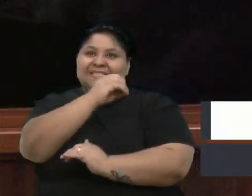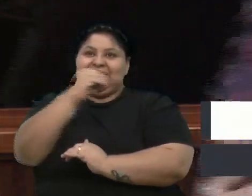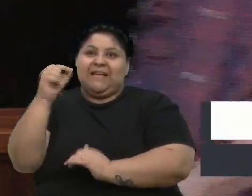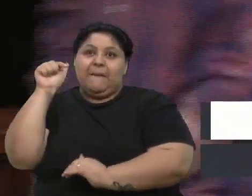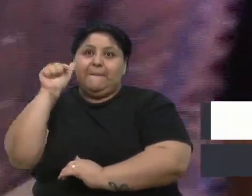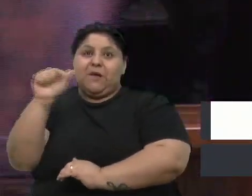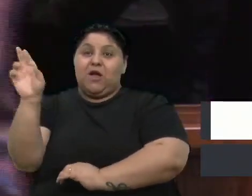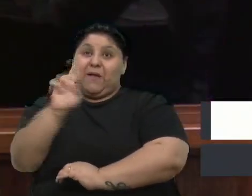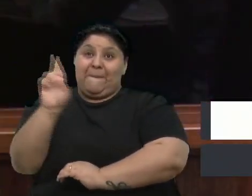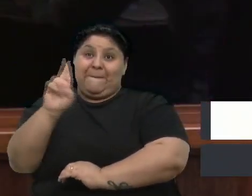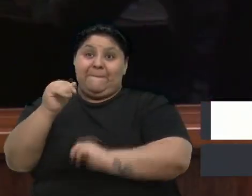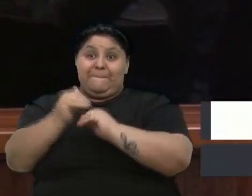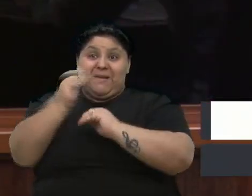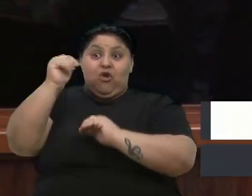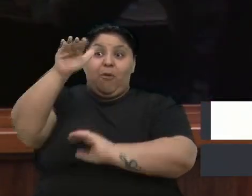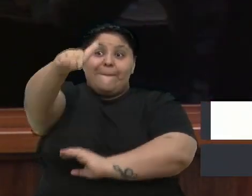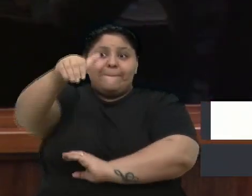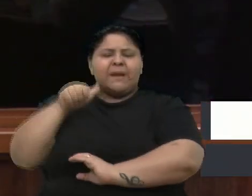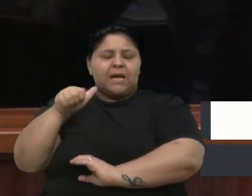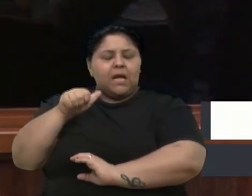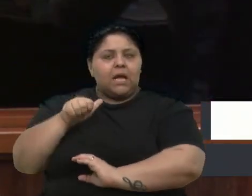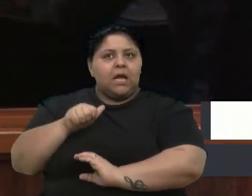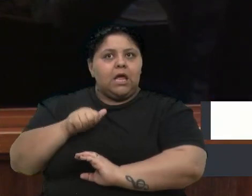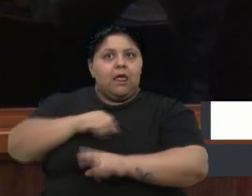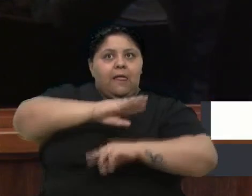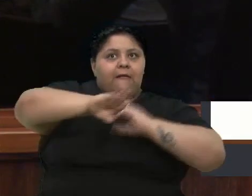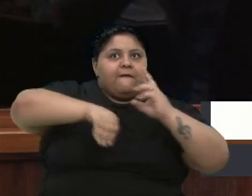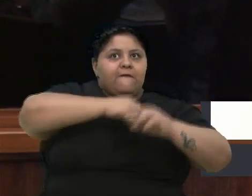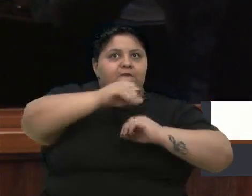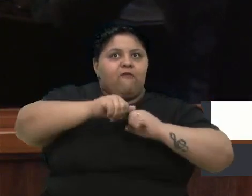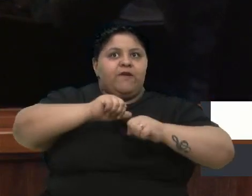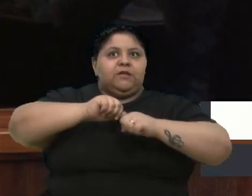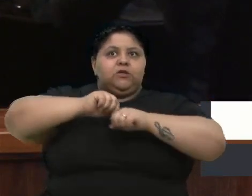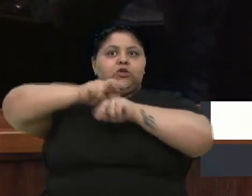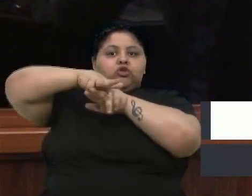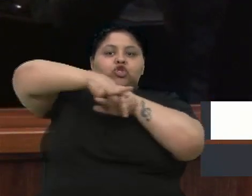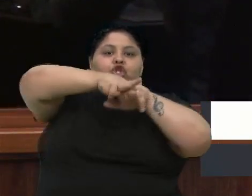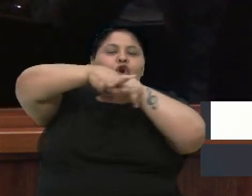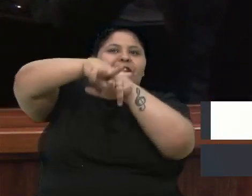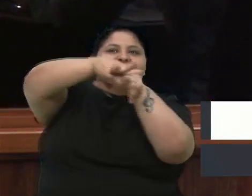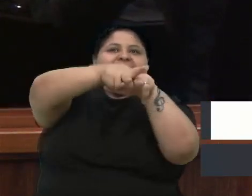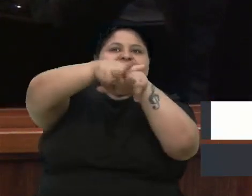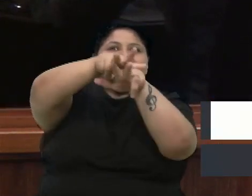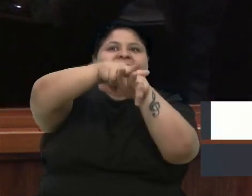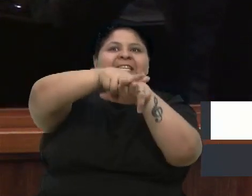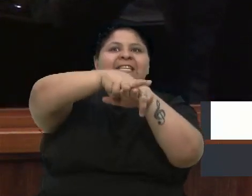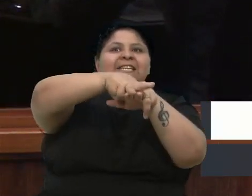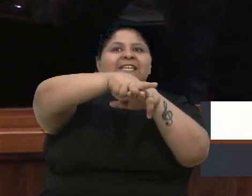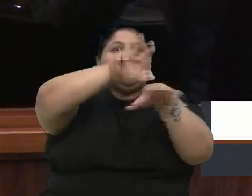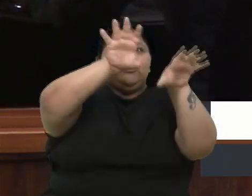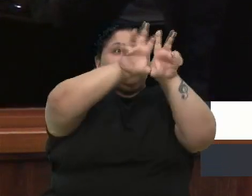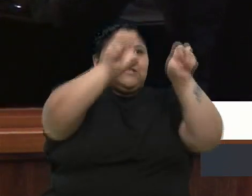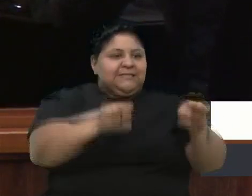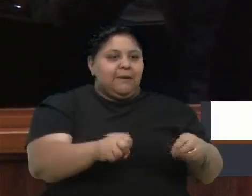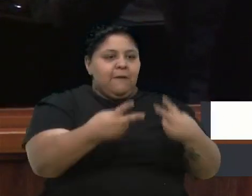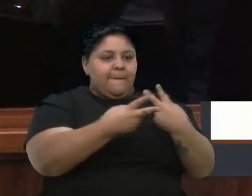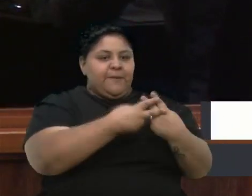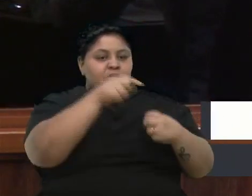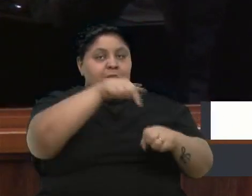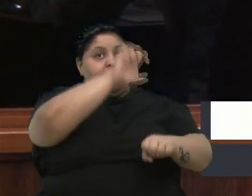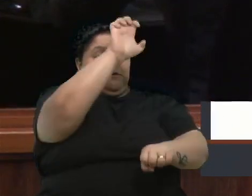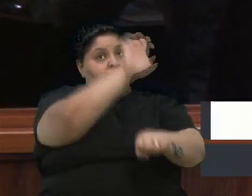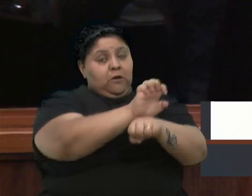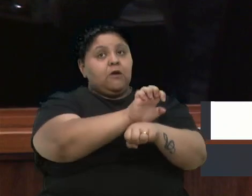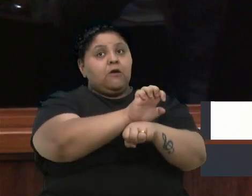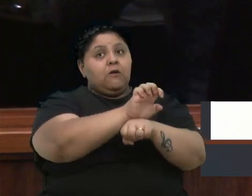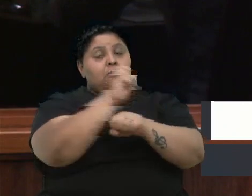é a maior apreensão envolvendo drones no sistema prisional do estado do Rio Grande do Sul, né? Um drone com um